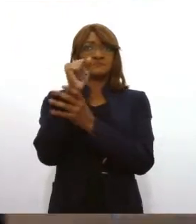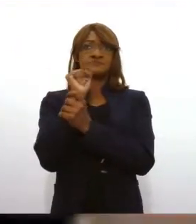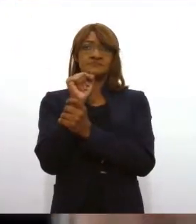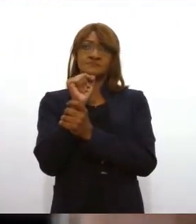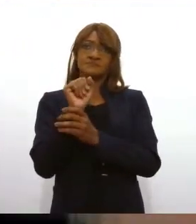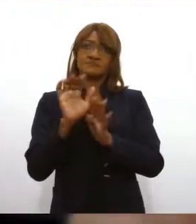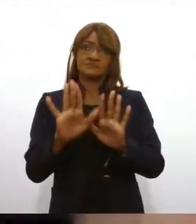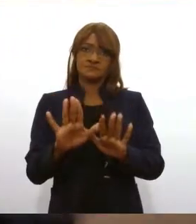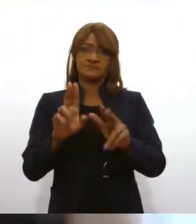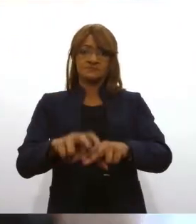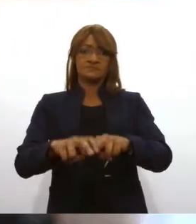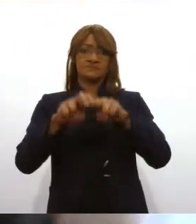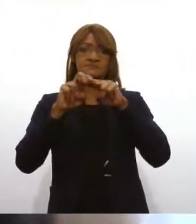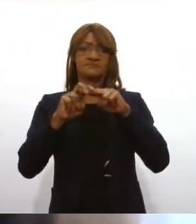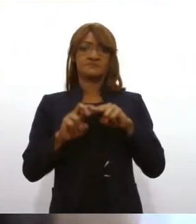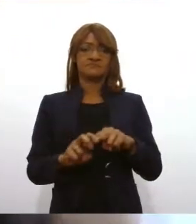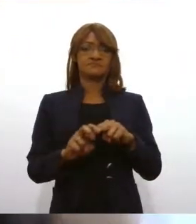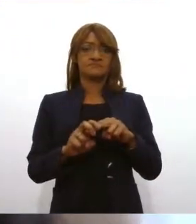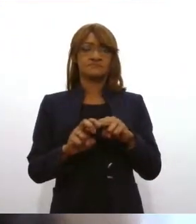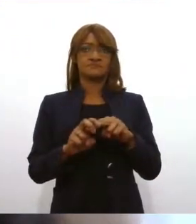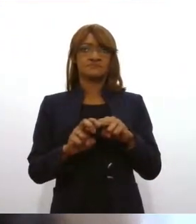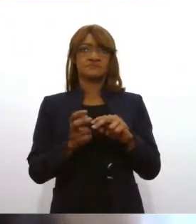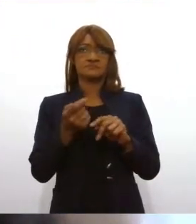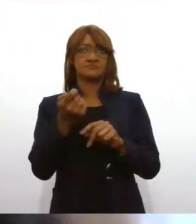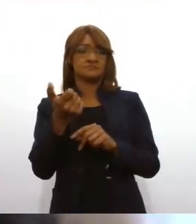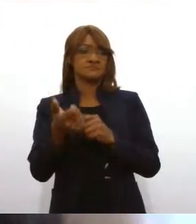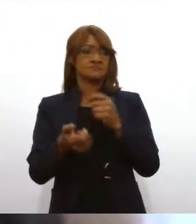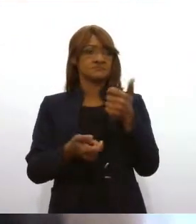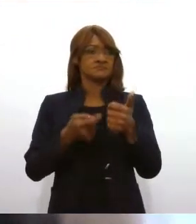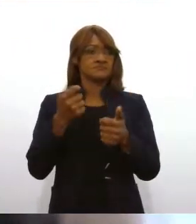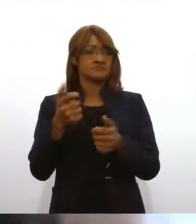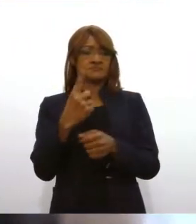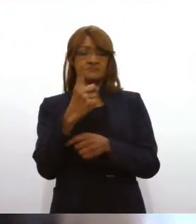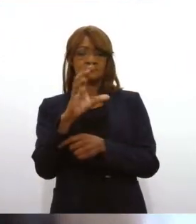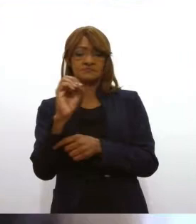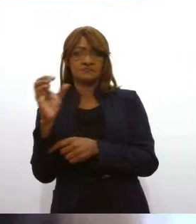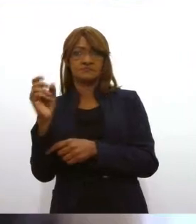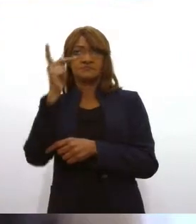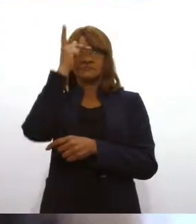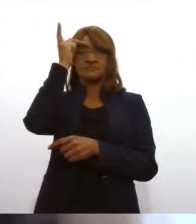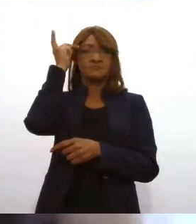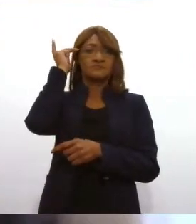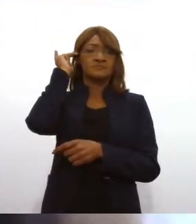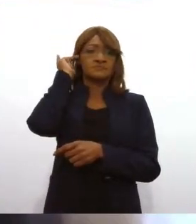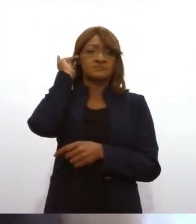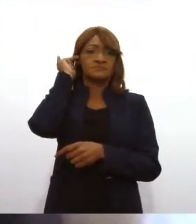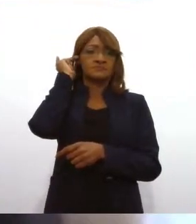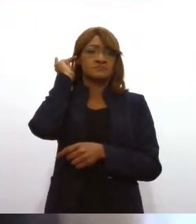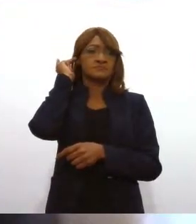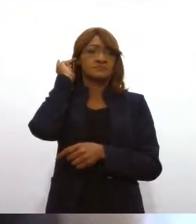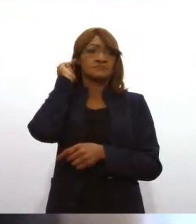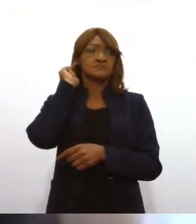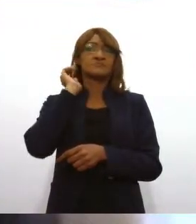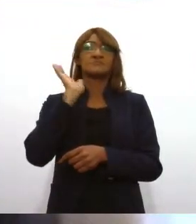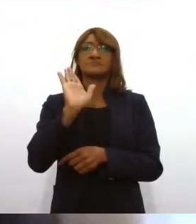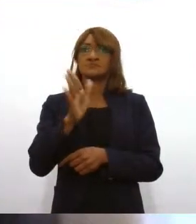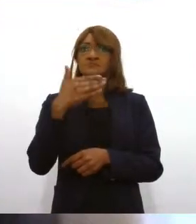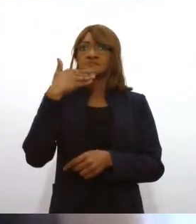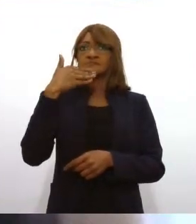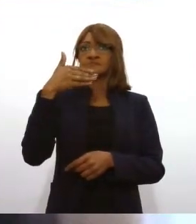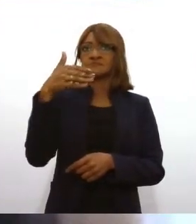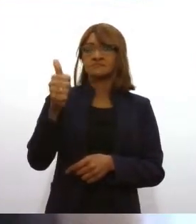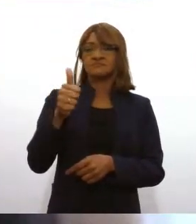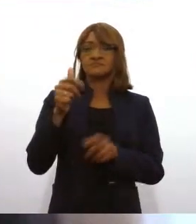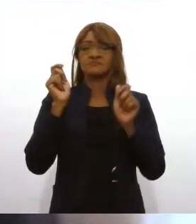a liberação ela é gradativa. Eventos de 100 pessoas, já respondendo sua pergunta, fica muito mais fácil de se ter o